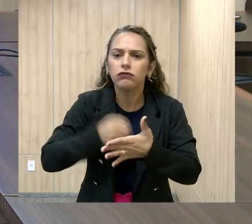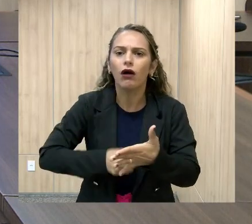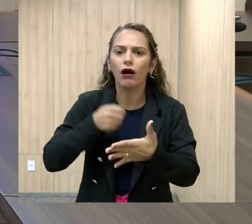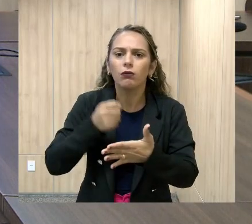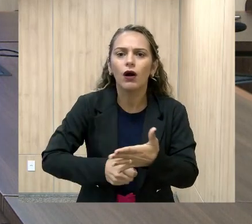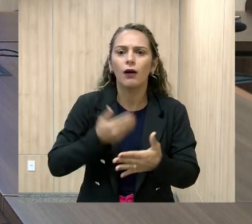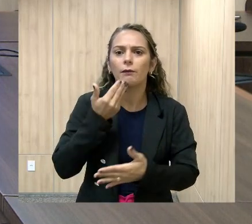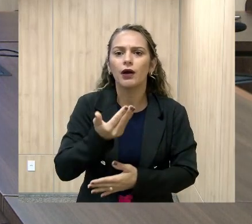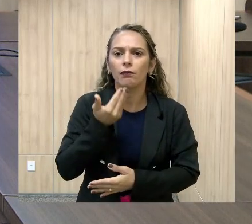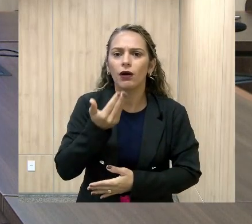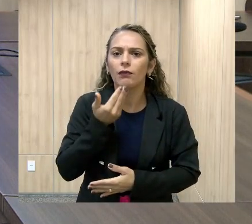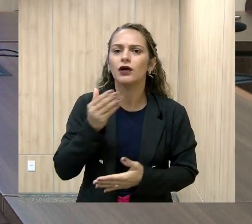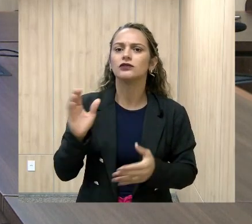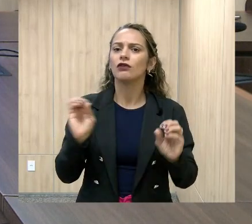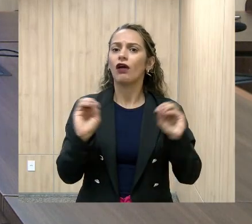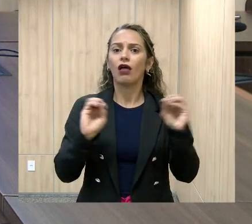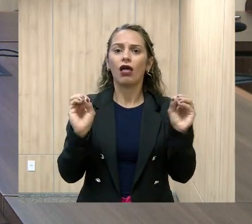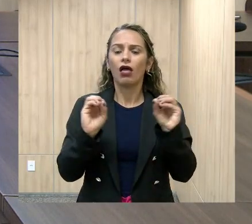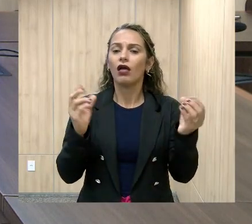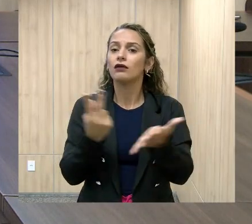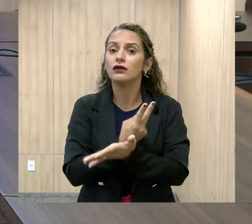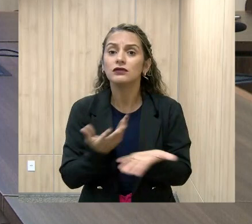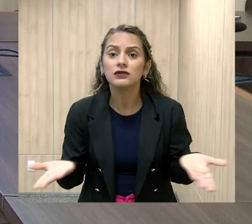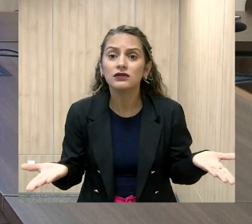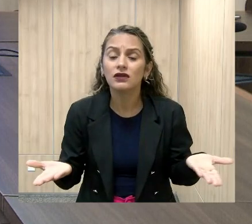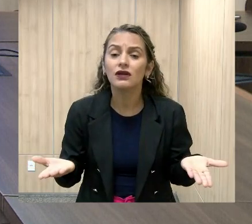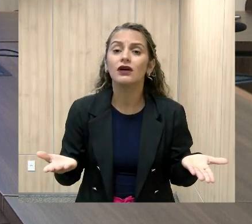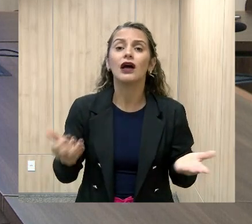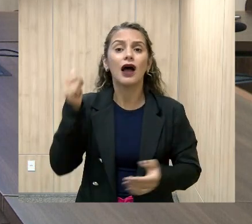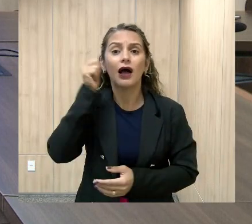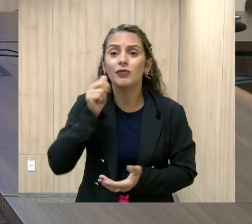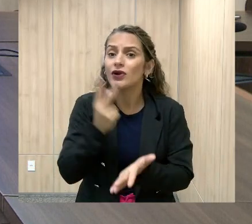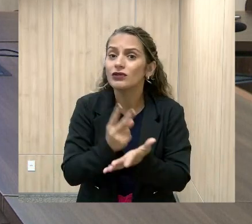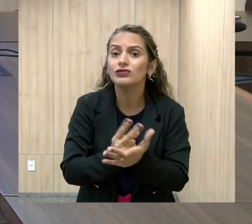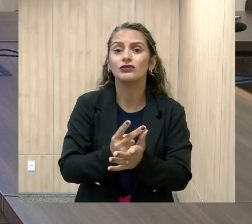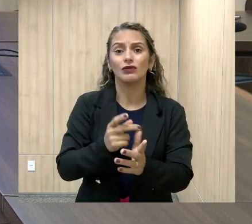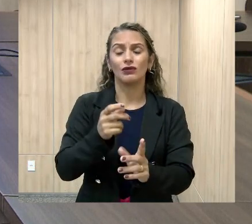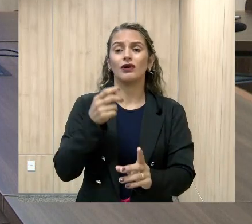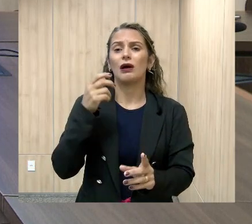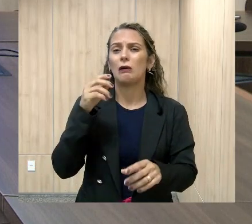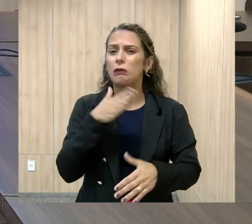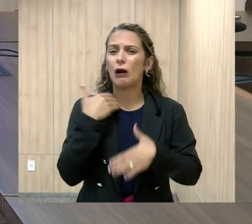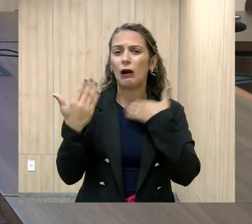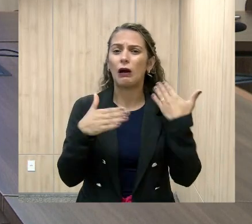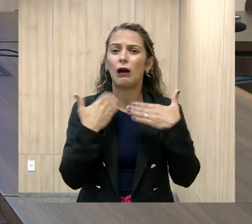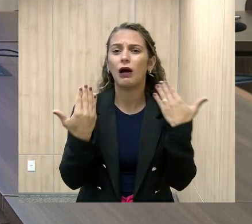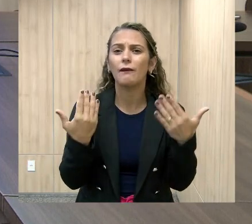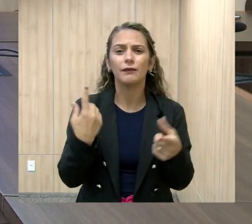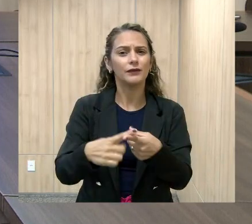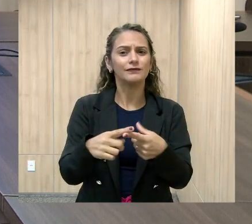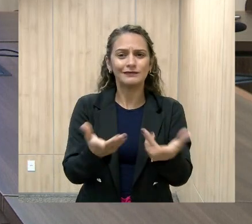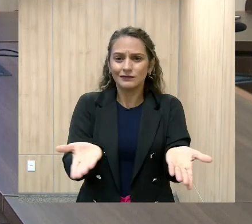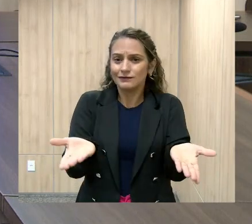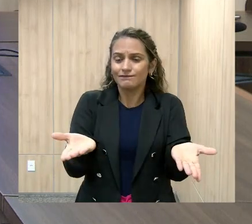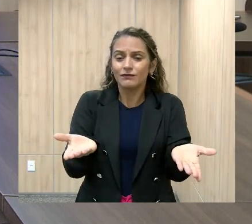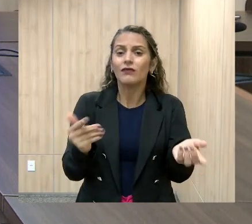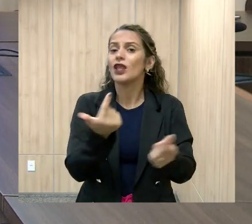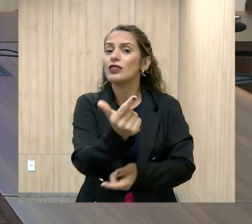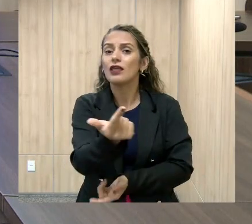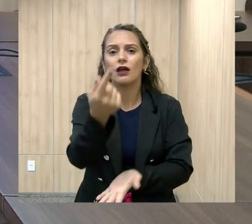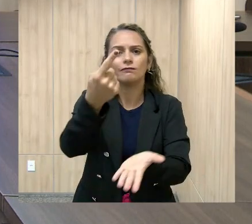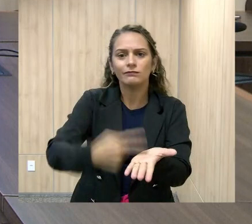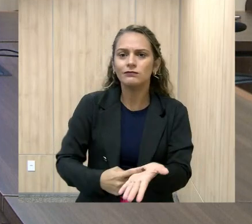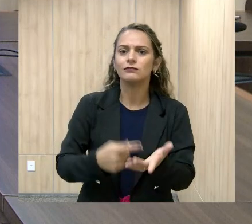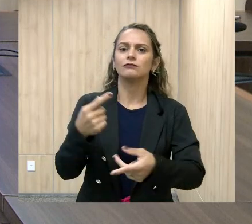luta a gente pede a gente implora a gente não vê nada acontecendo as mulheres continuam Morrendo do mesmo jeito Isso tá acontecendo porque porque